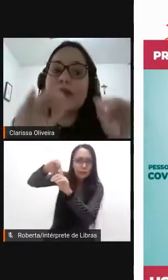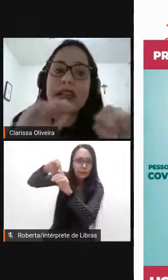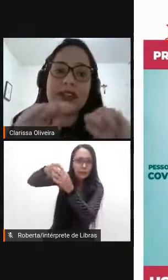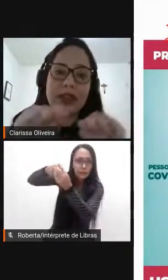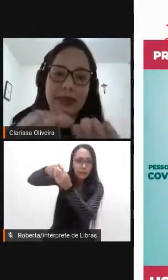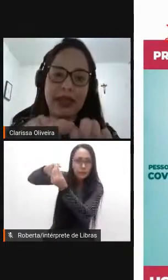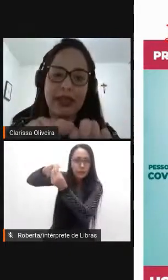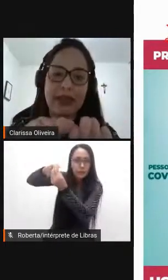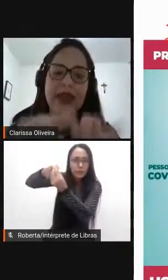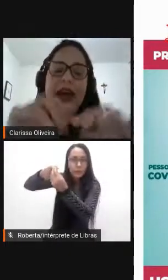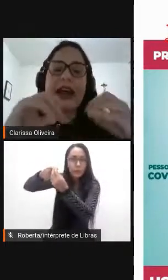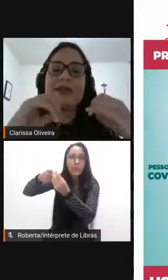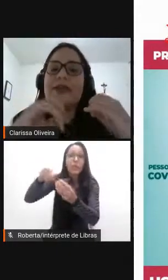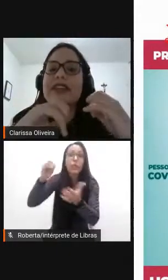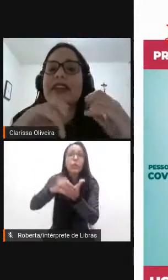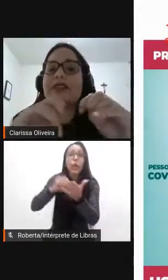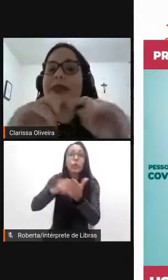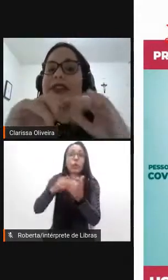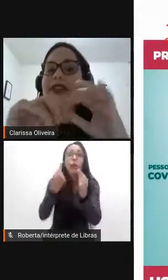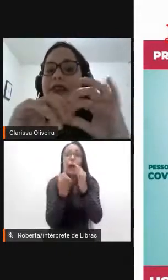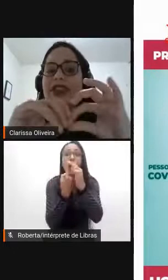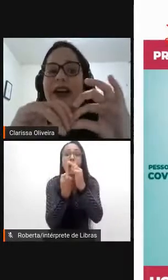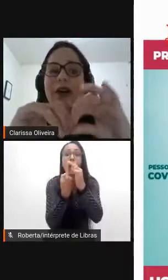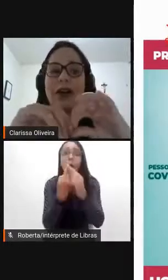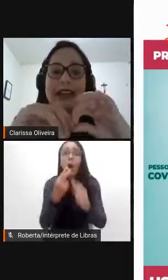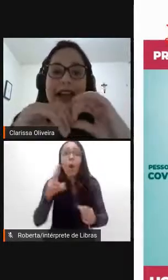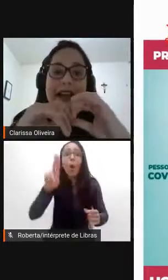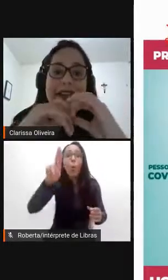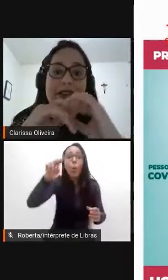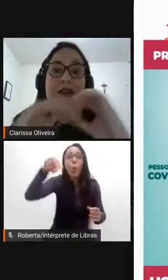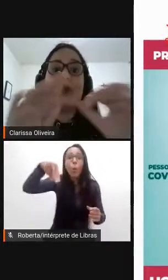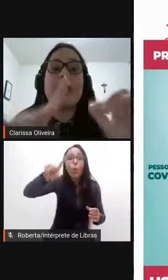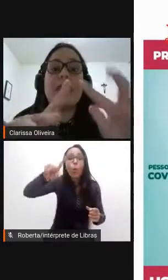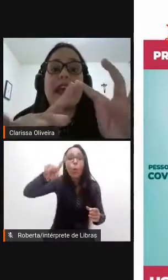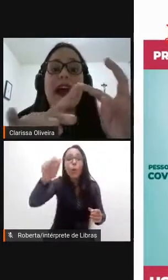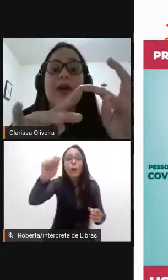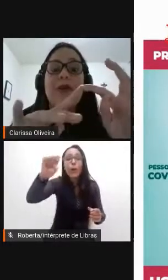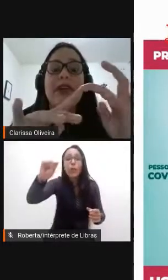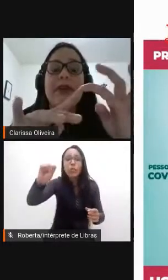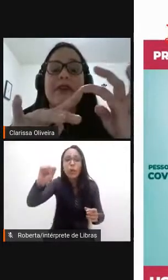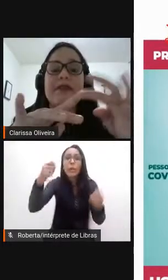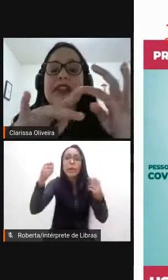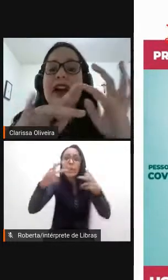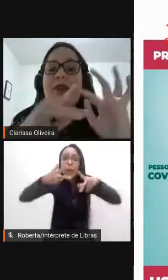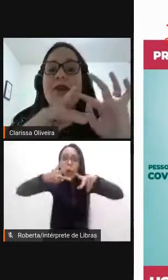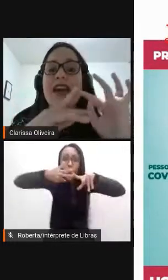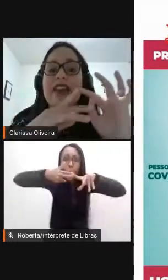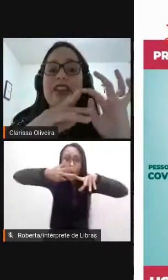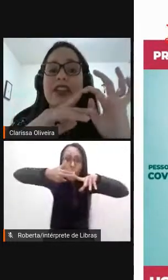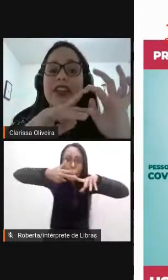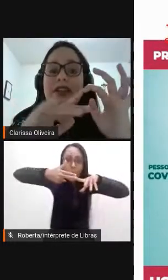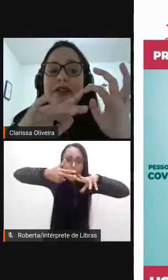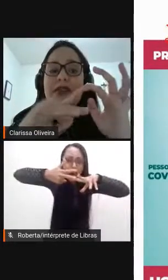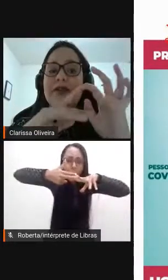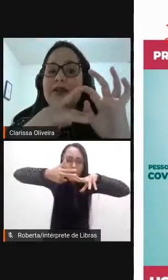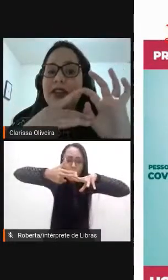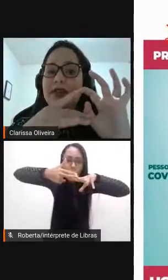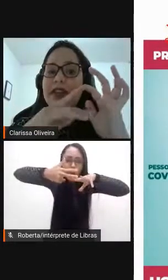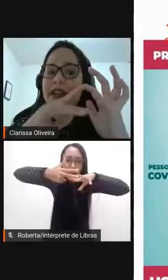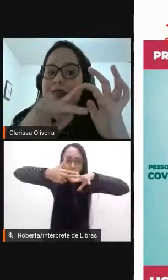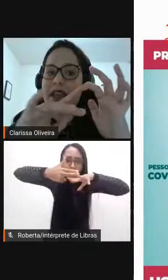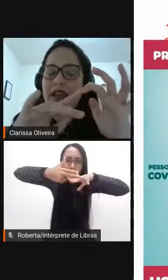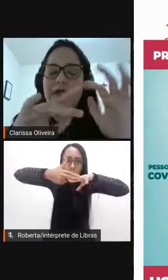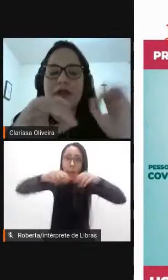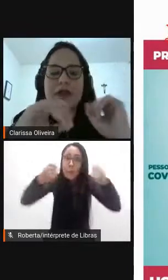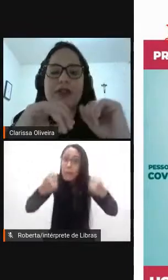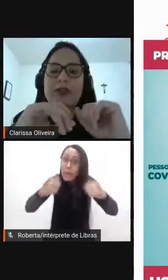as unhas também. As unhas, elas precisam estar cortadas, porque a unha pode ficar com resquício de vírus